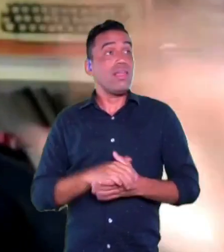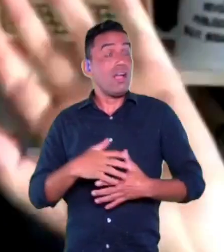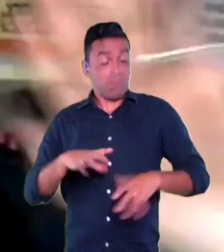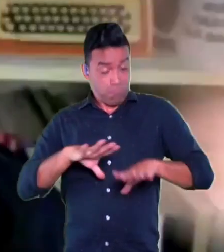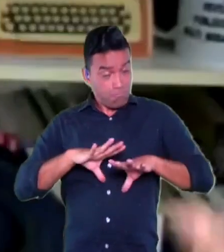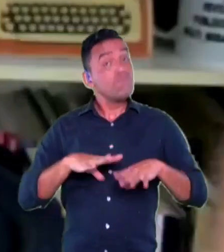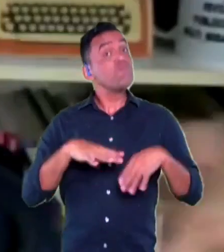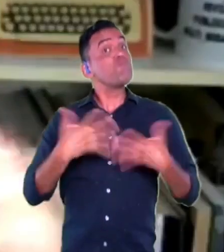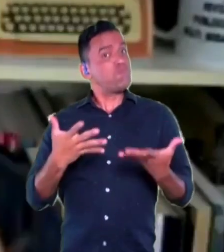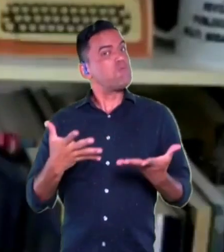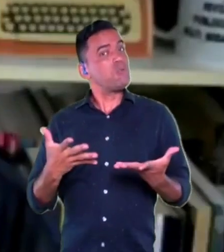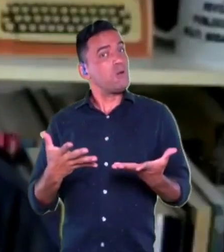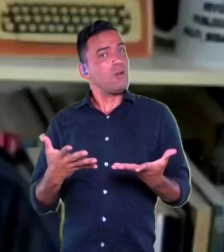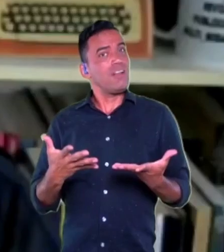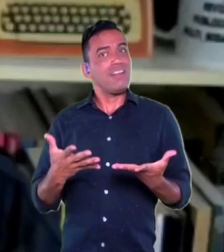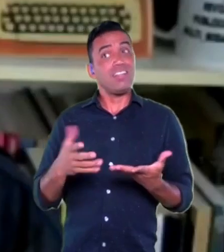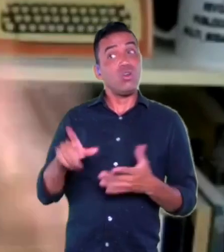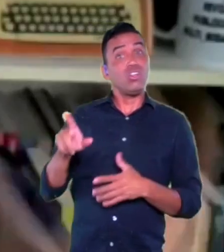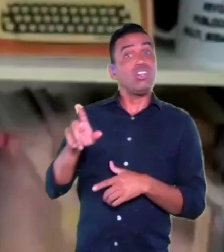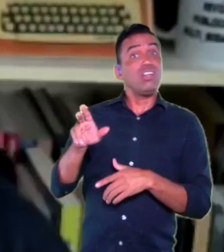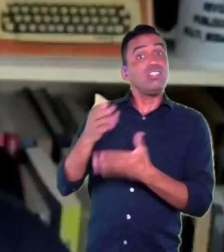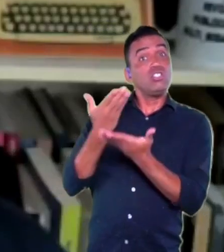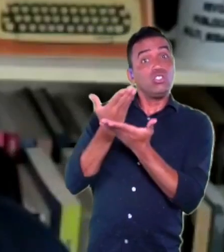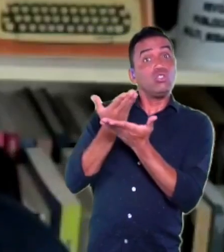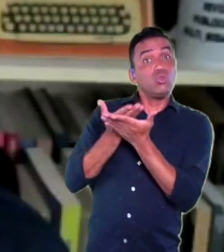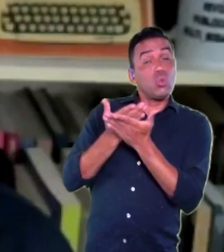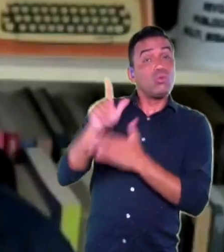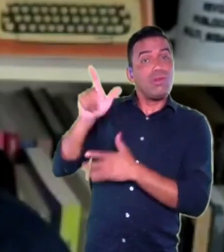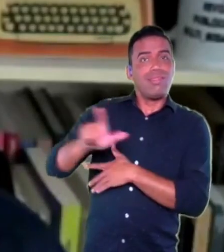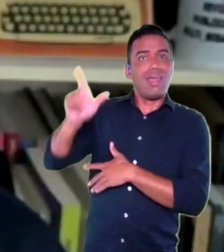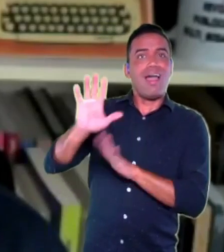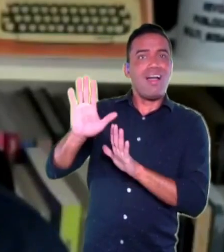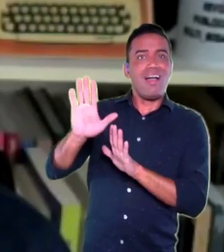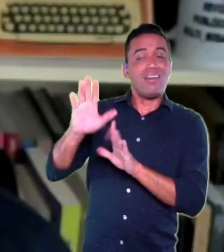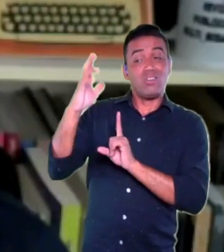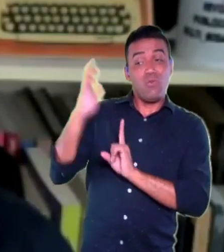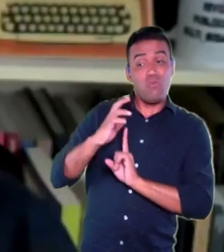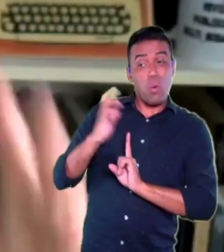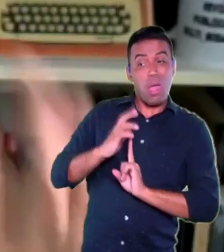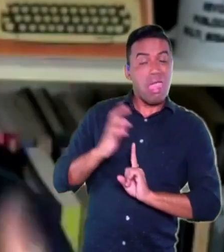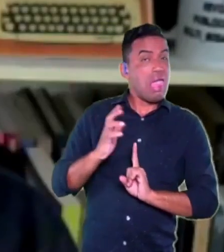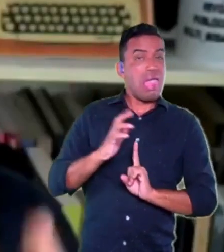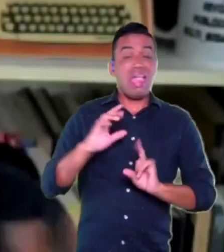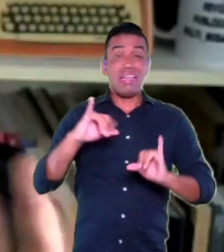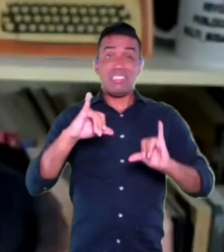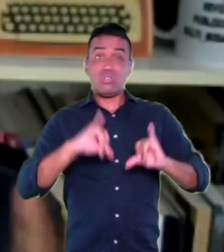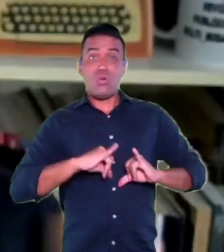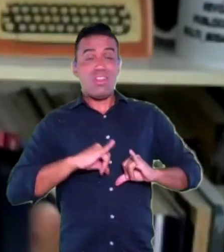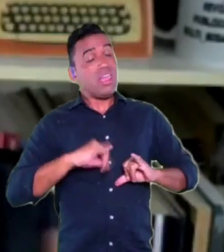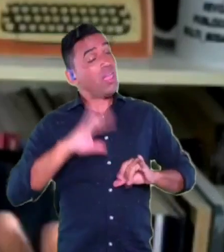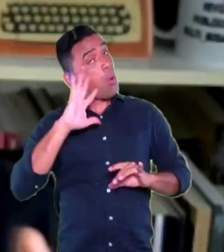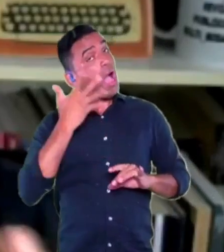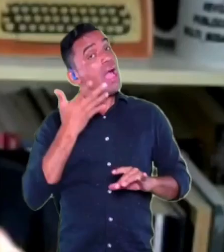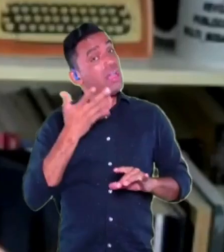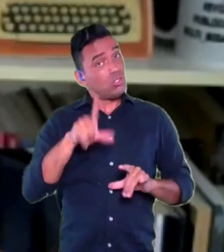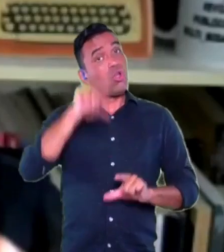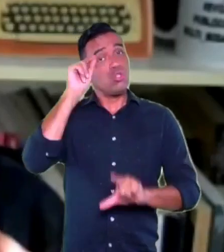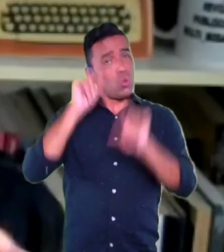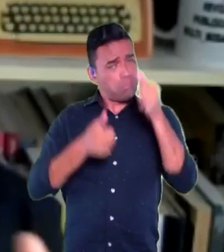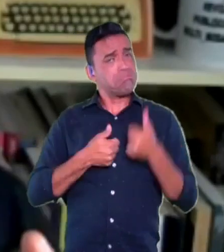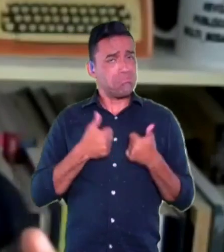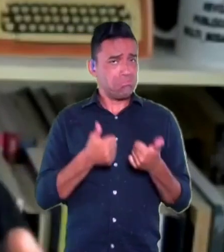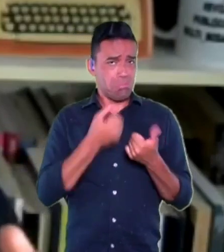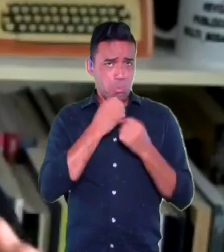não queria ir para os estudos literários e sofrer um determinado tipo de influência. Hoje eu acho até que eu fiz bem, assim,